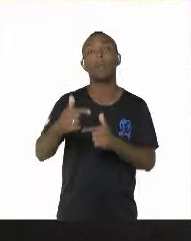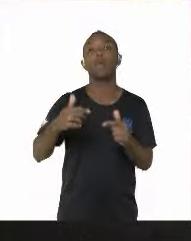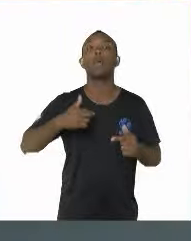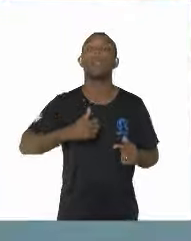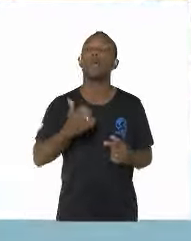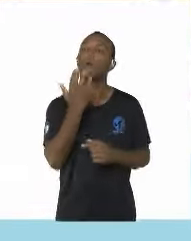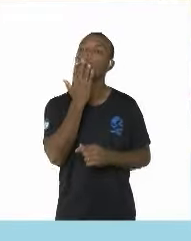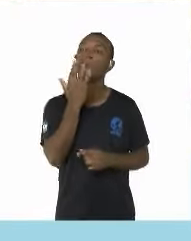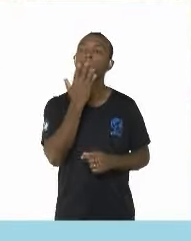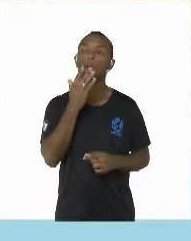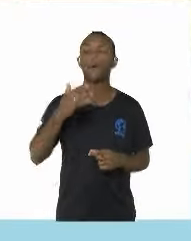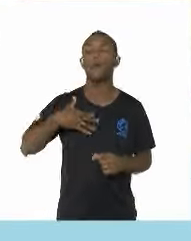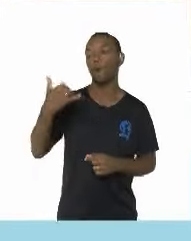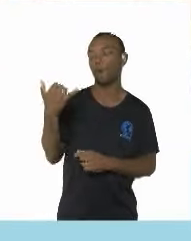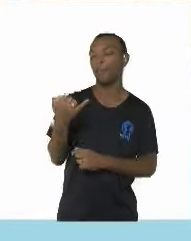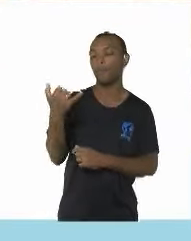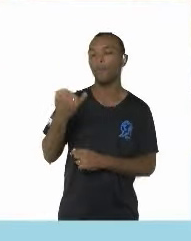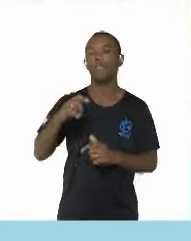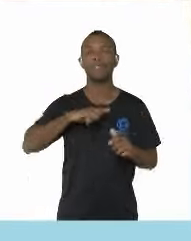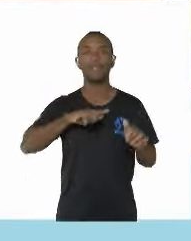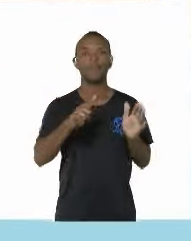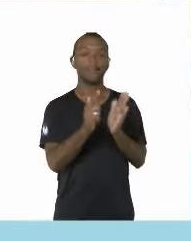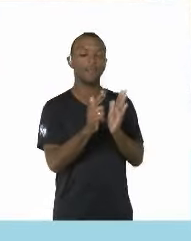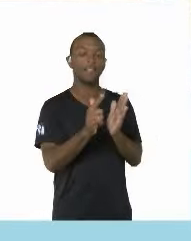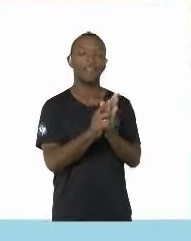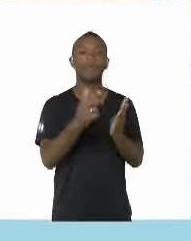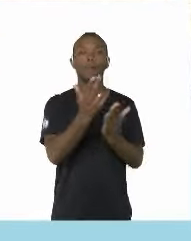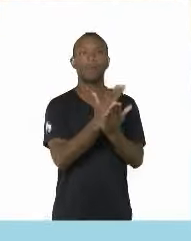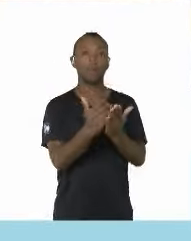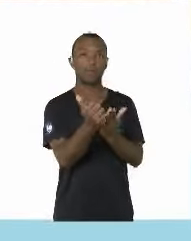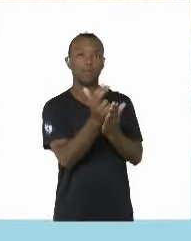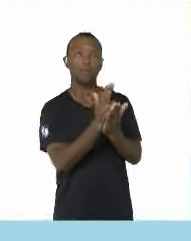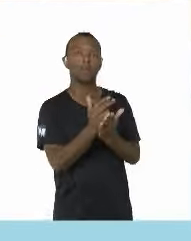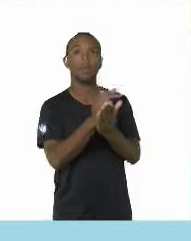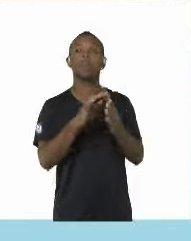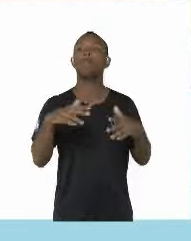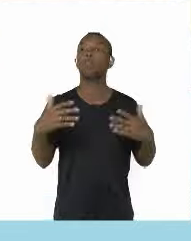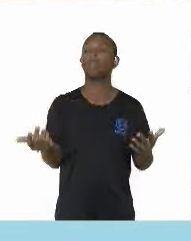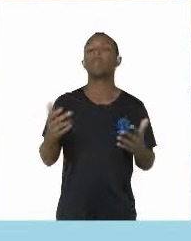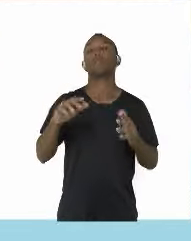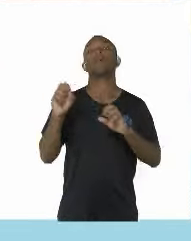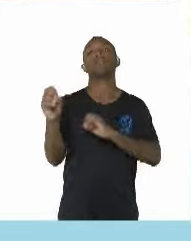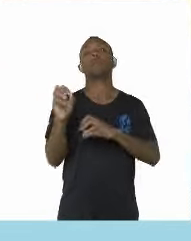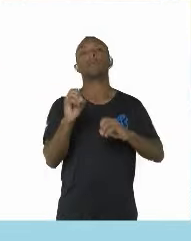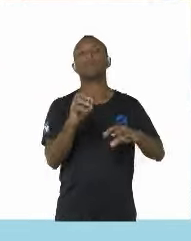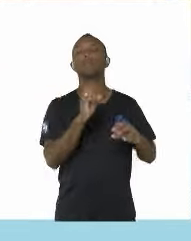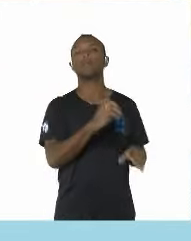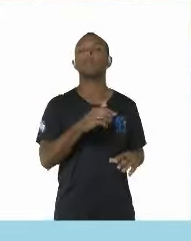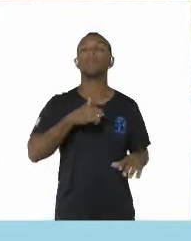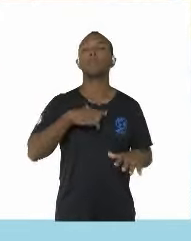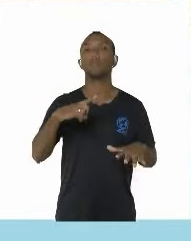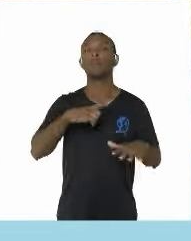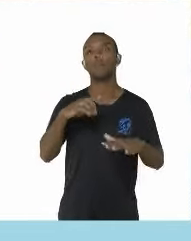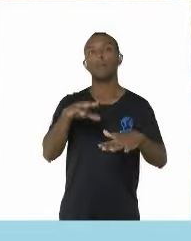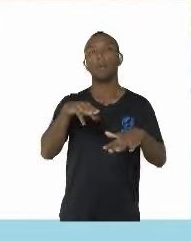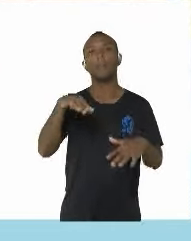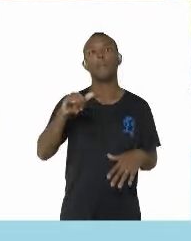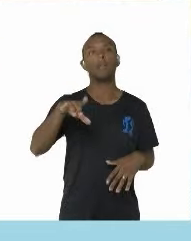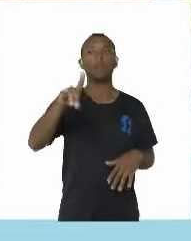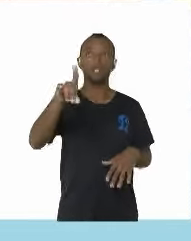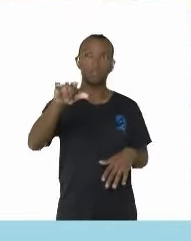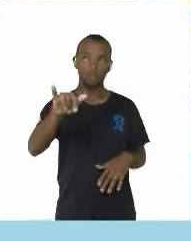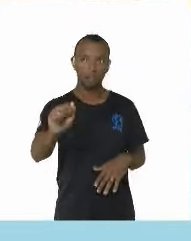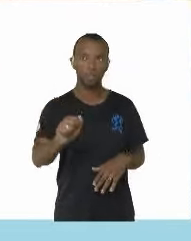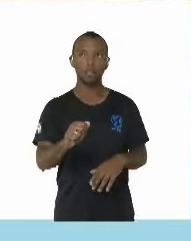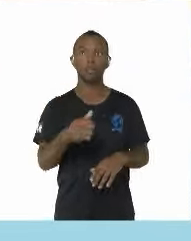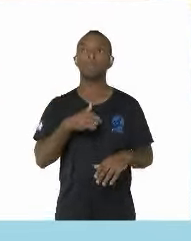cor, canetinha, papel, a gente desenhava, né? Todas as aulas eram com essas mídias e